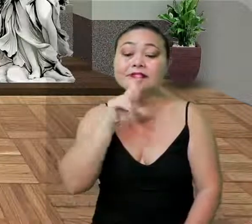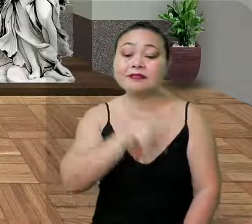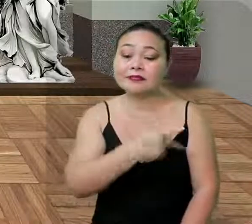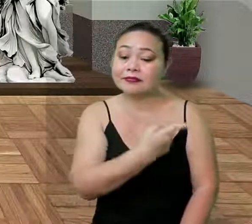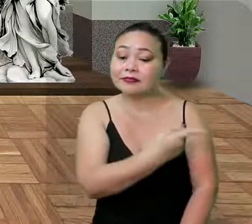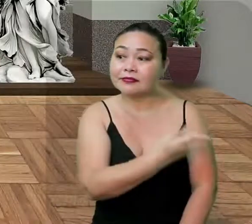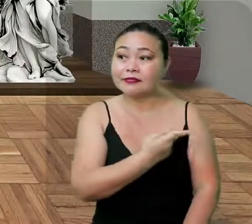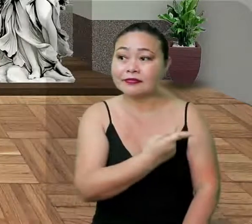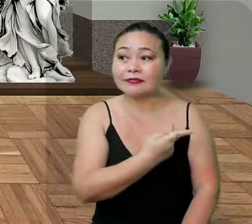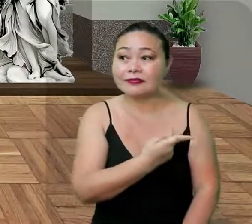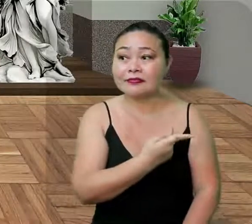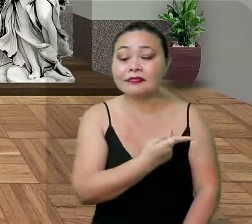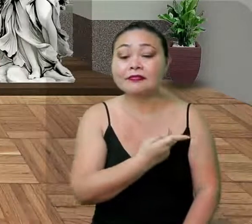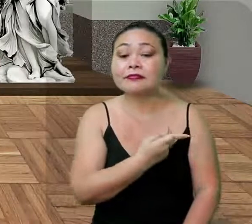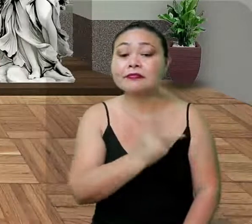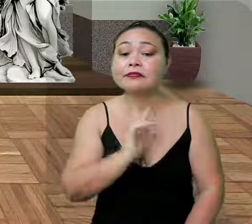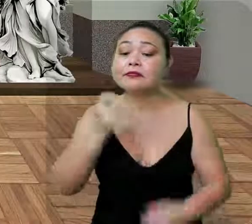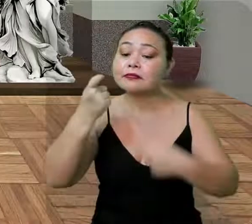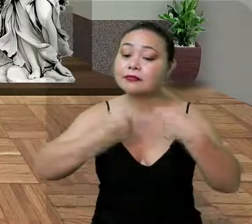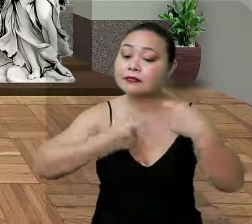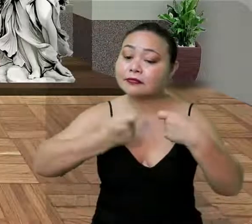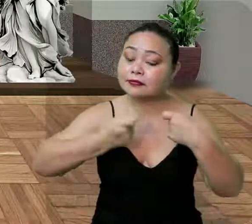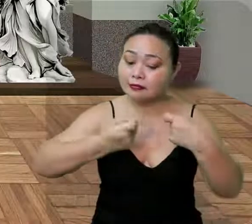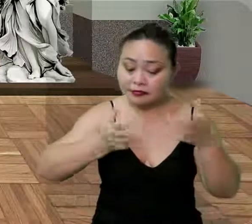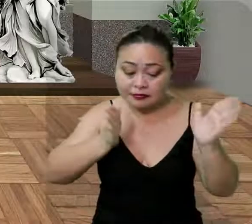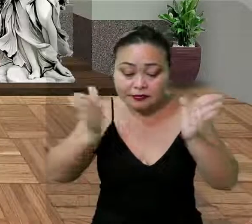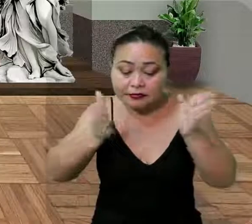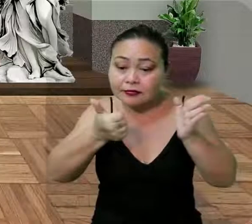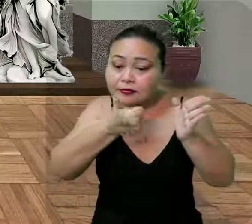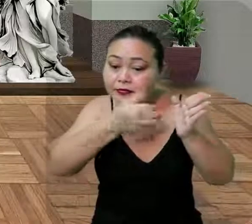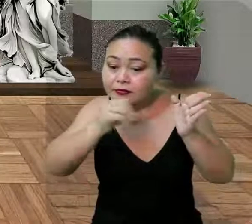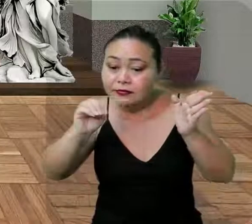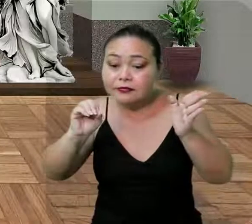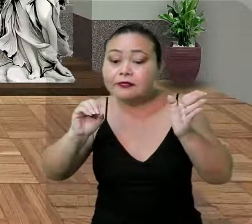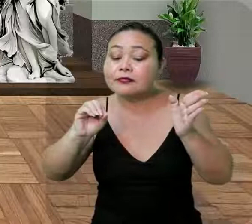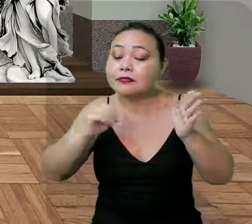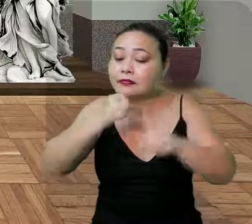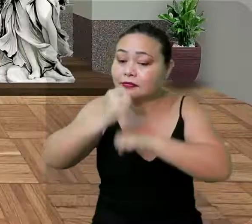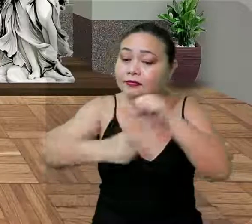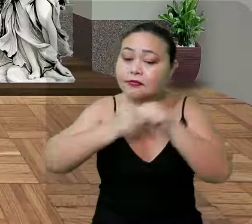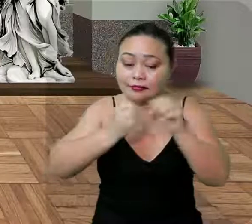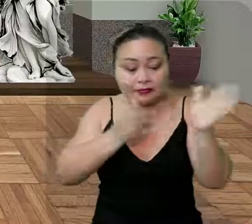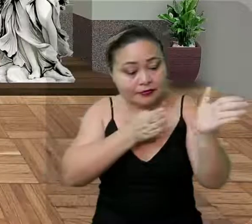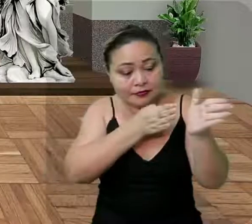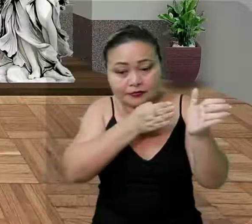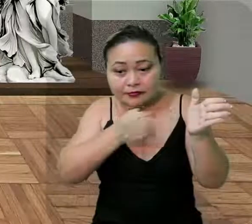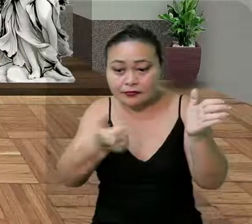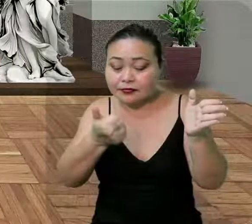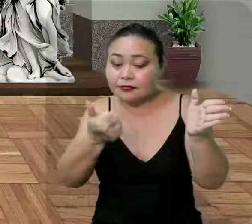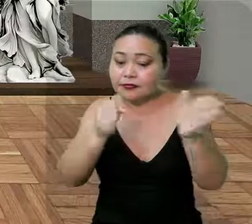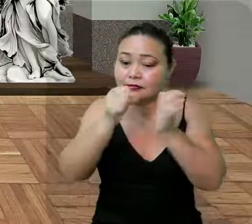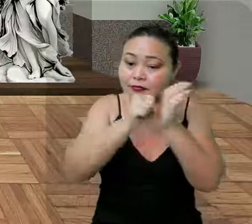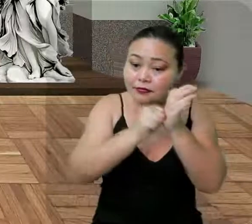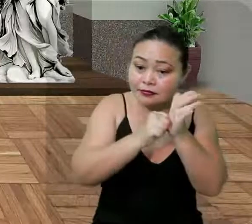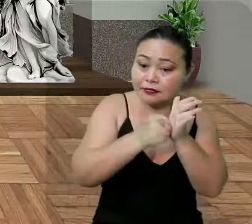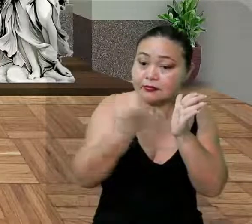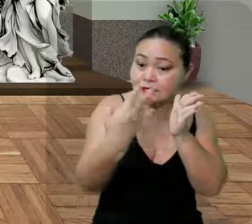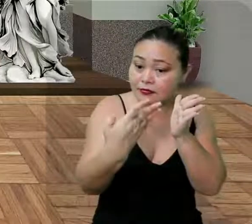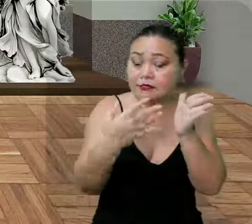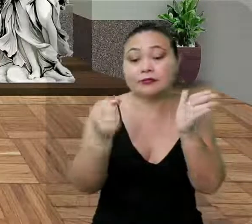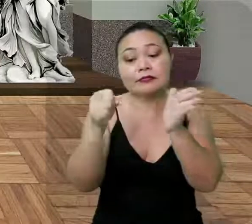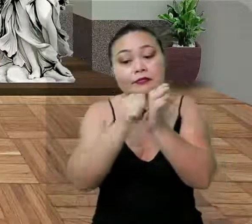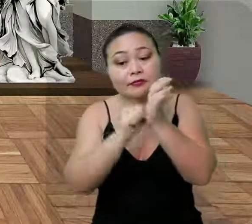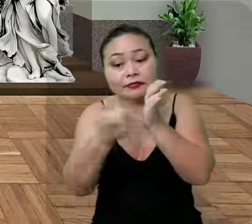responde em dupla louro é sobre a Guerra dos Cem Anos né que vai do século 14 ao século